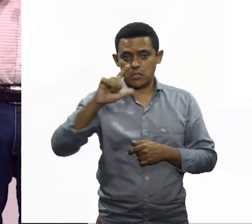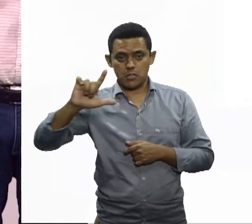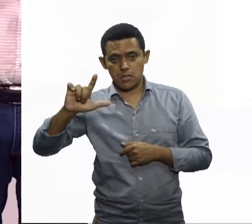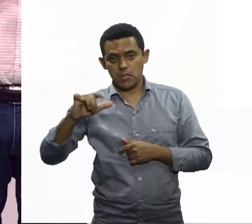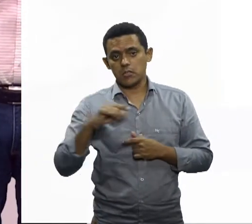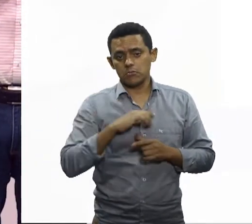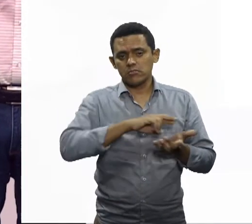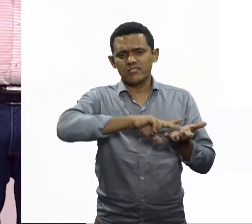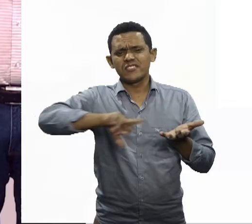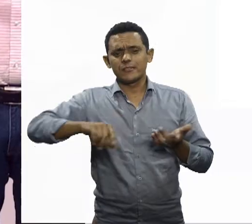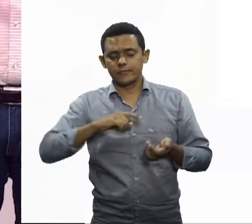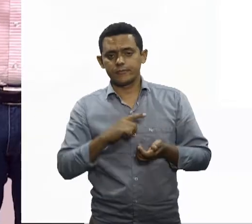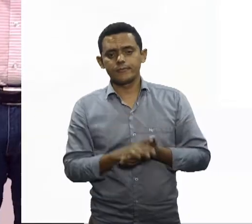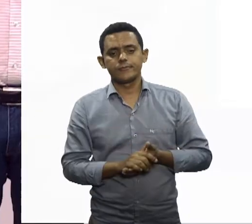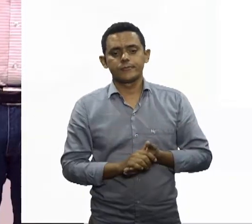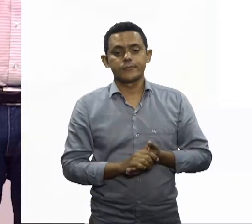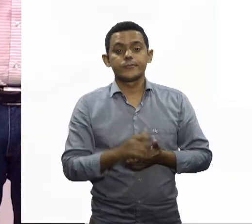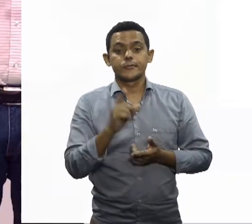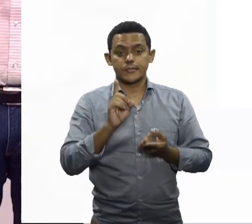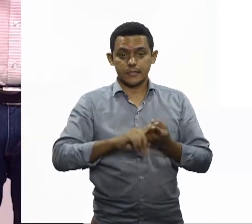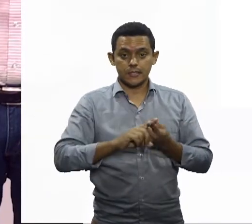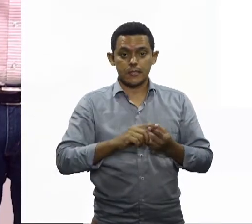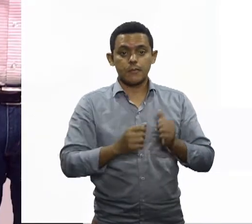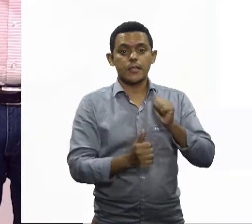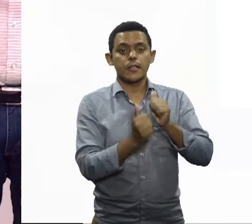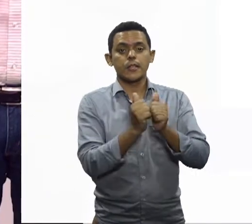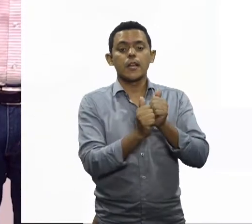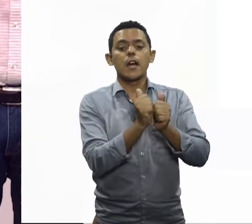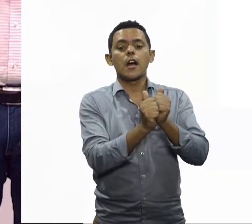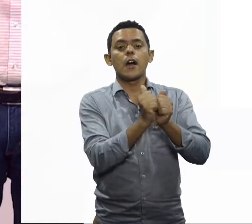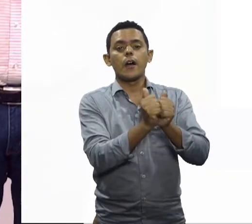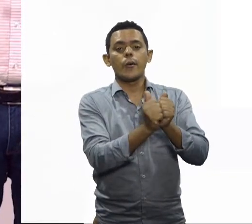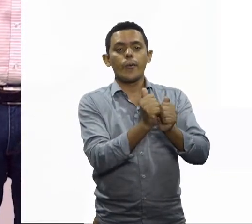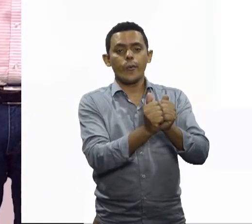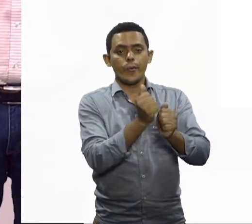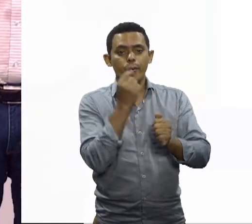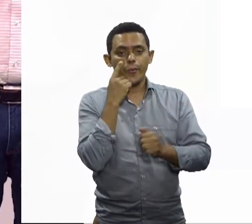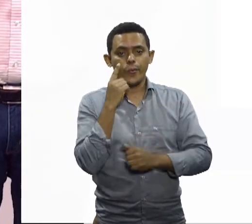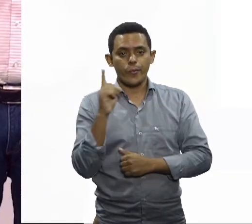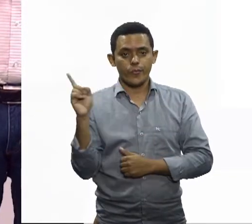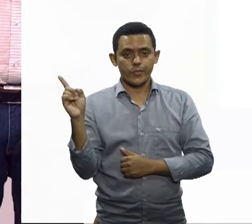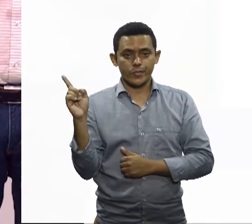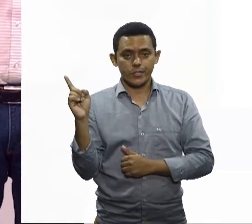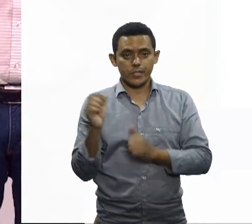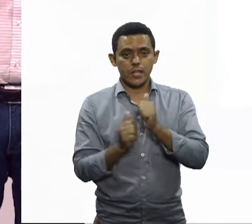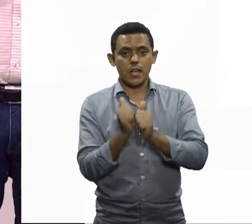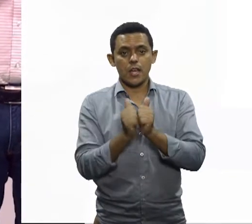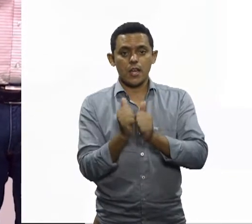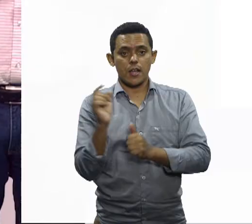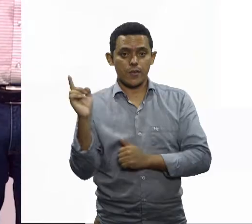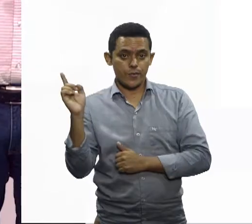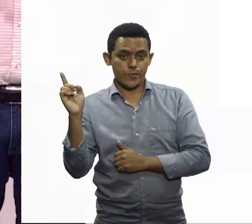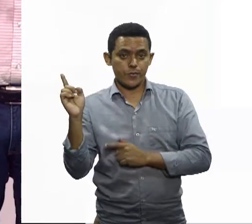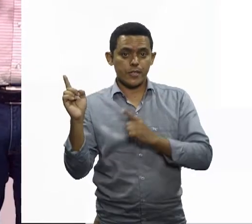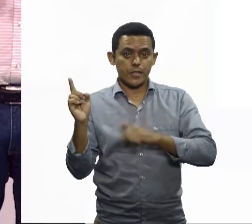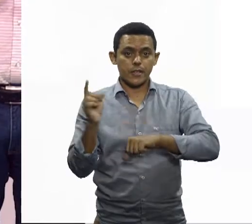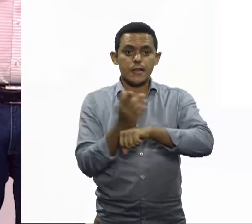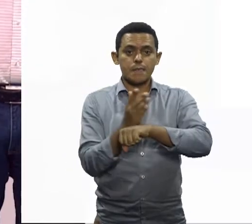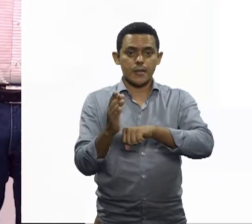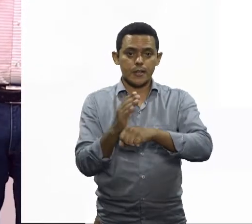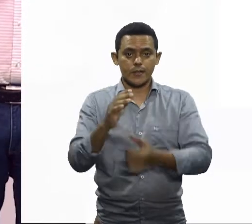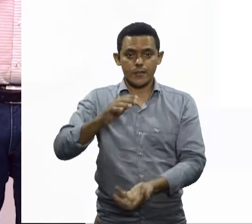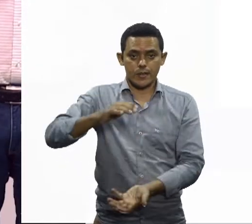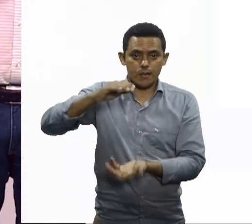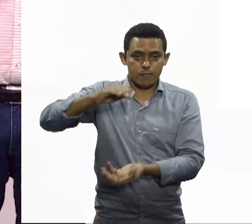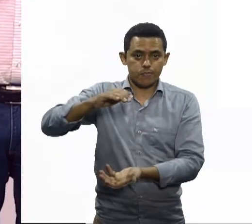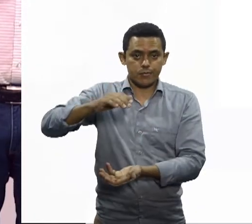3 litros e 300 ml. E também temos em quilo. Nós temos aí um pacote de arroz com 5 quilos. O arroz branco, certo? De 5 quilos.